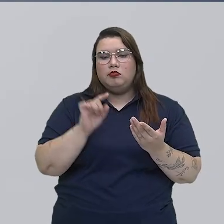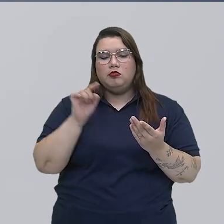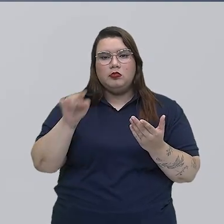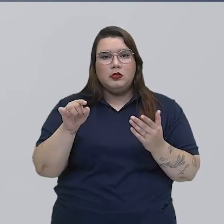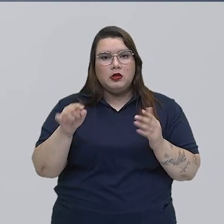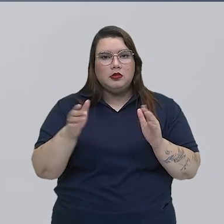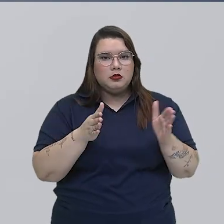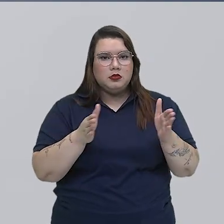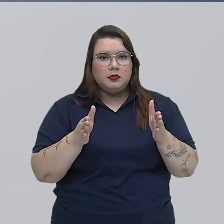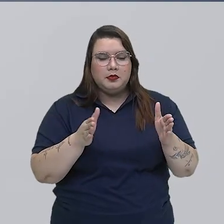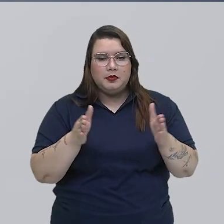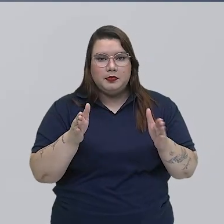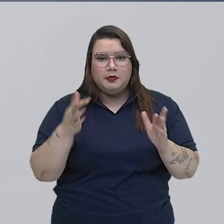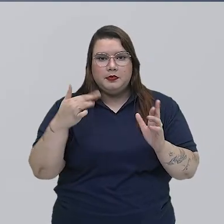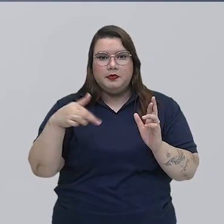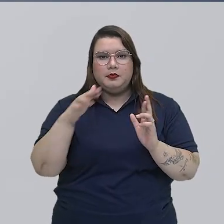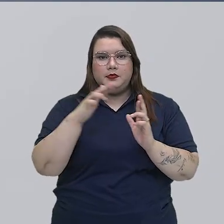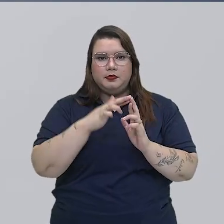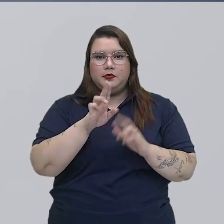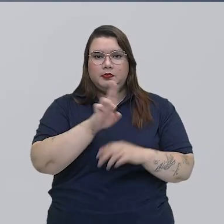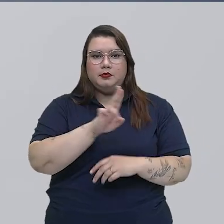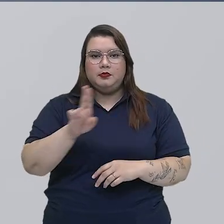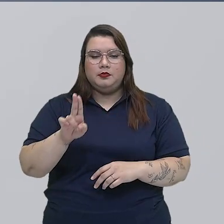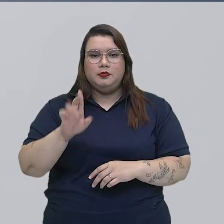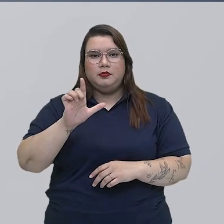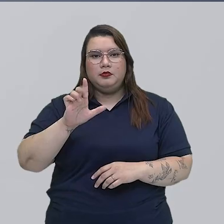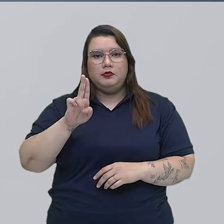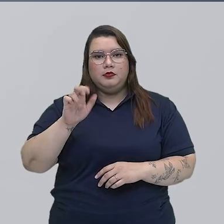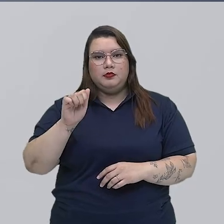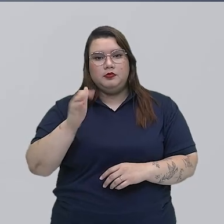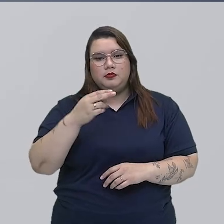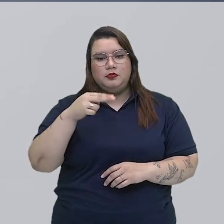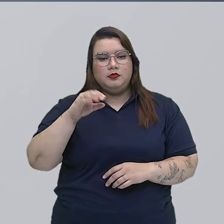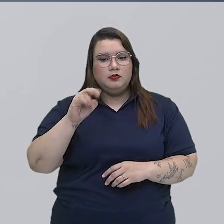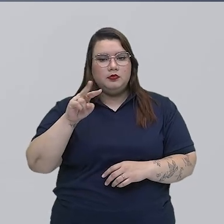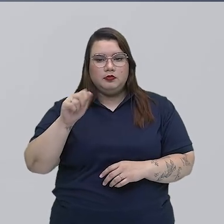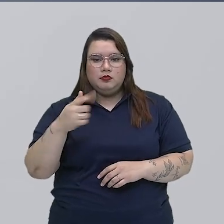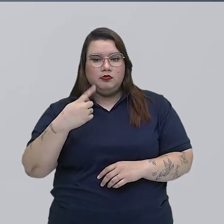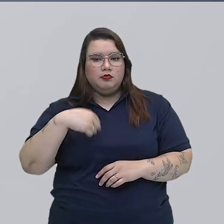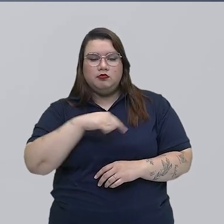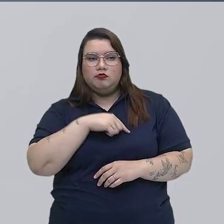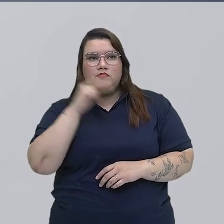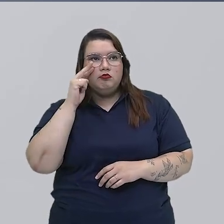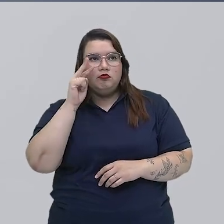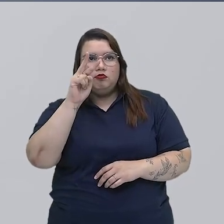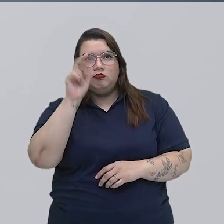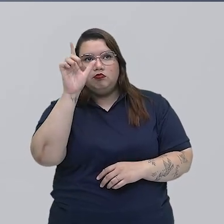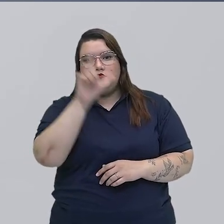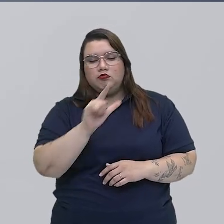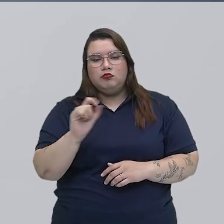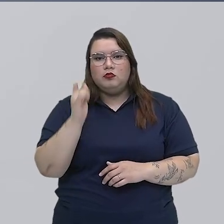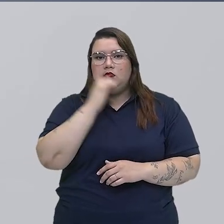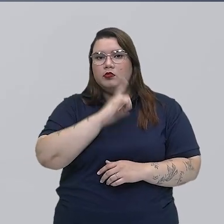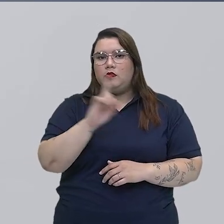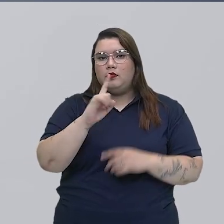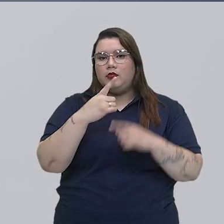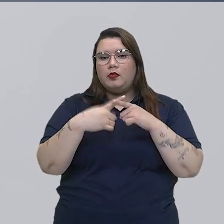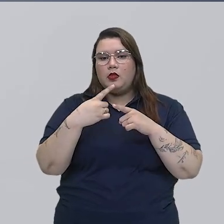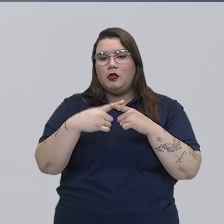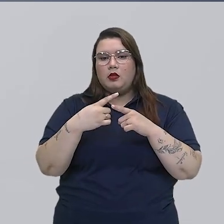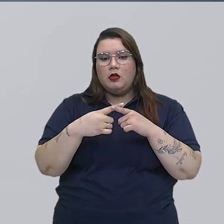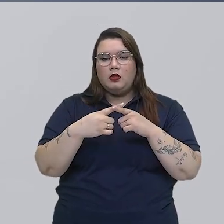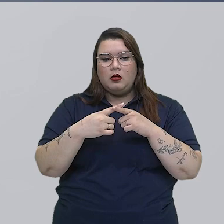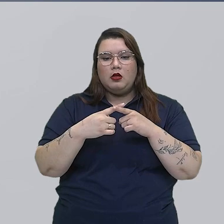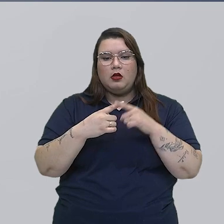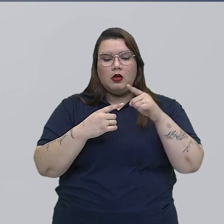nessa fase, que chamamos de fase da lua nova, nós não conseguimos ver a lua porque a